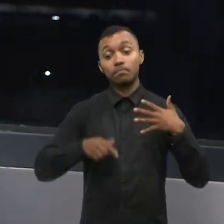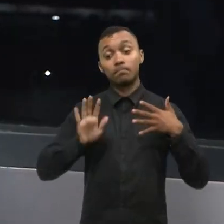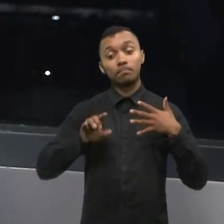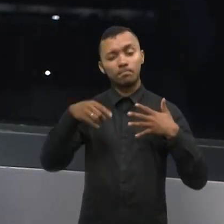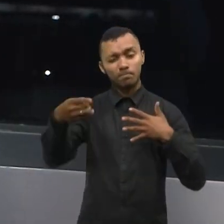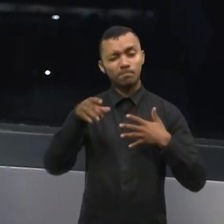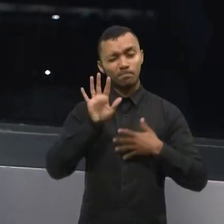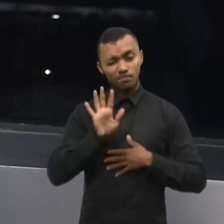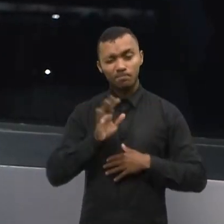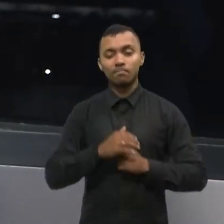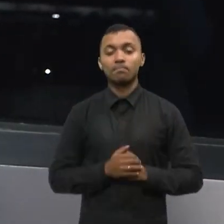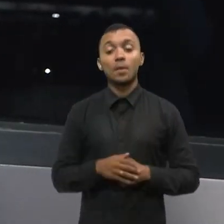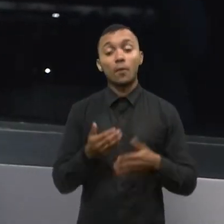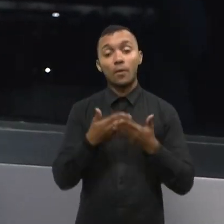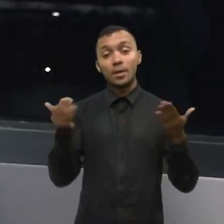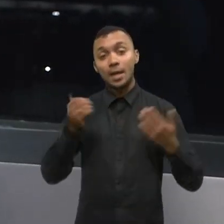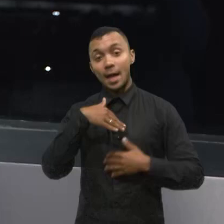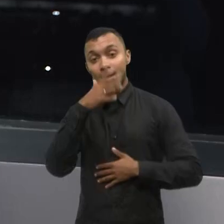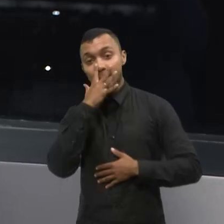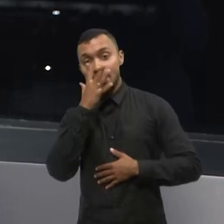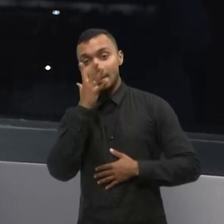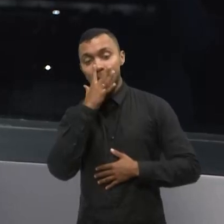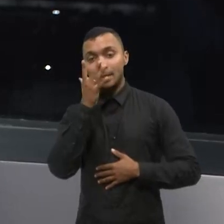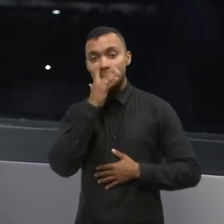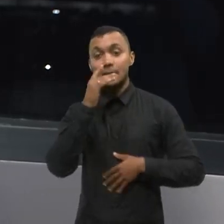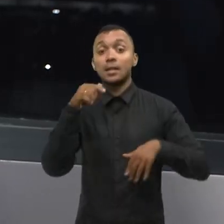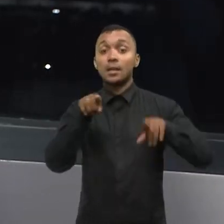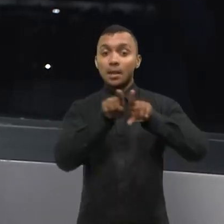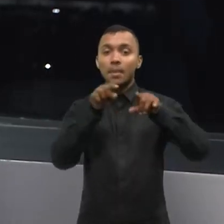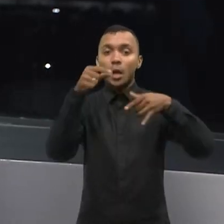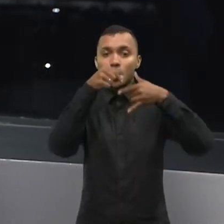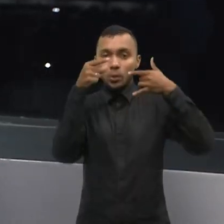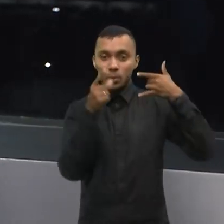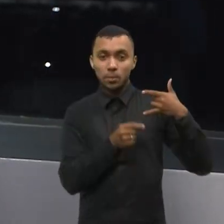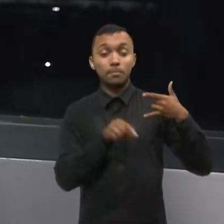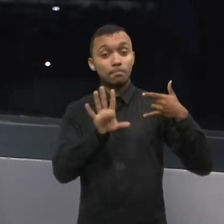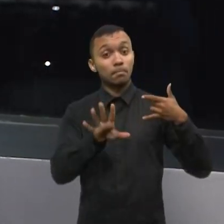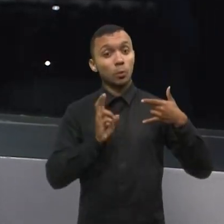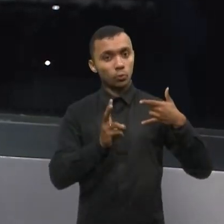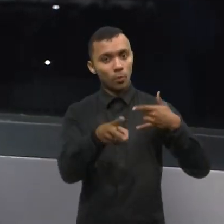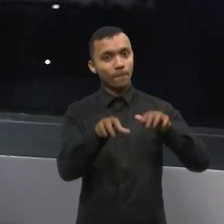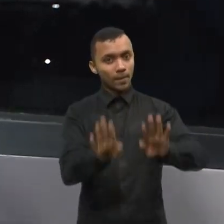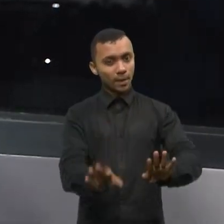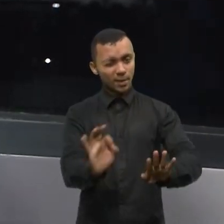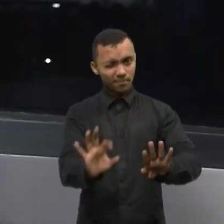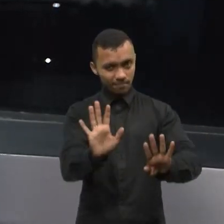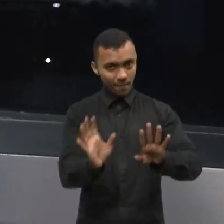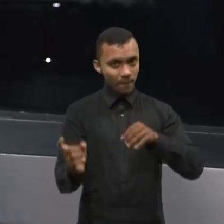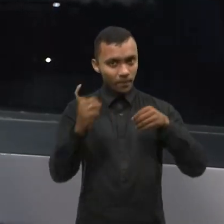depois do intervalo. Você que está ligado, nos acompanhando também no canal do YouTube, não saia daí. O JA volta em um